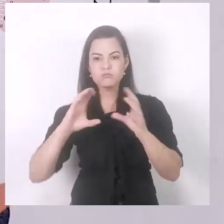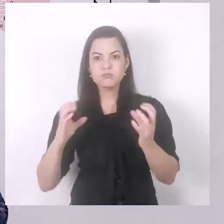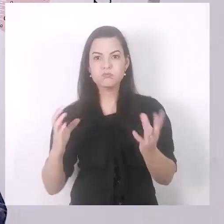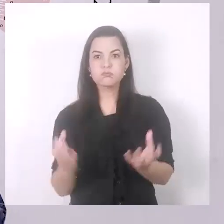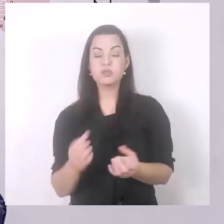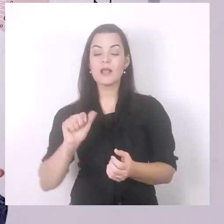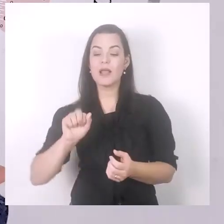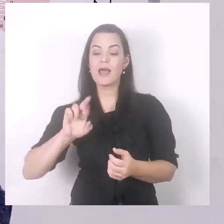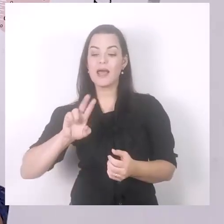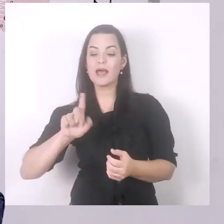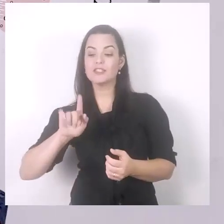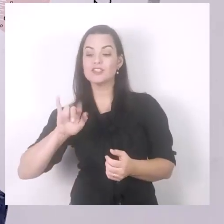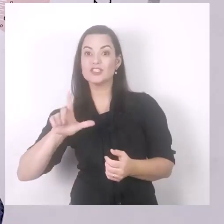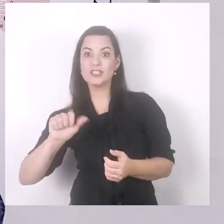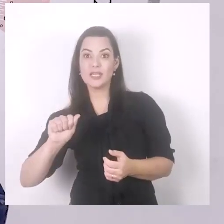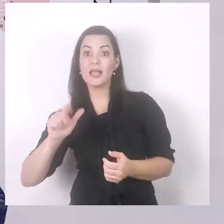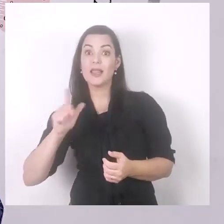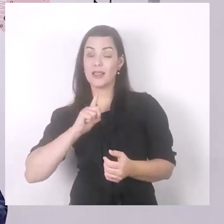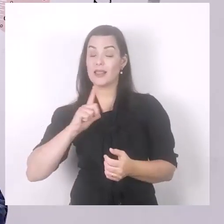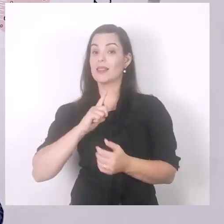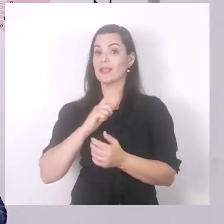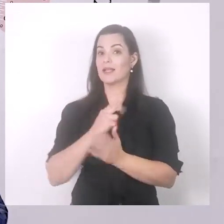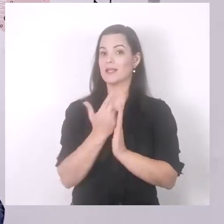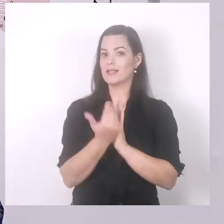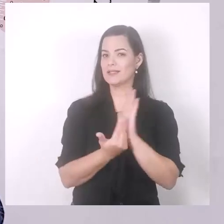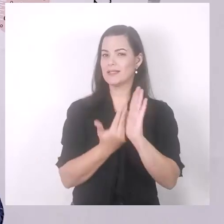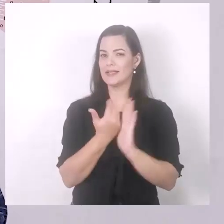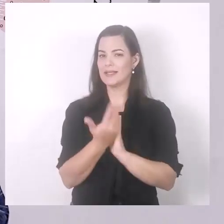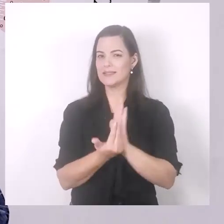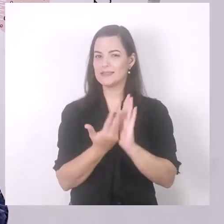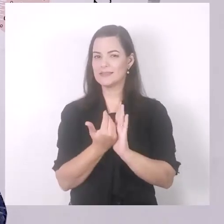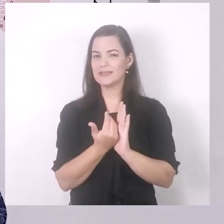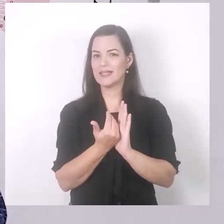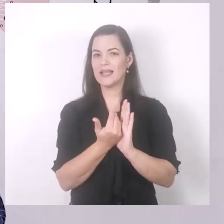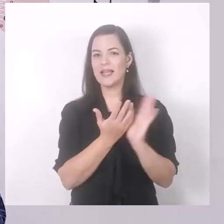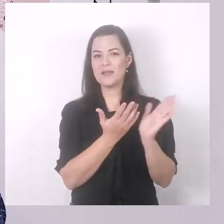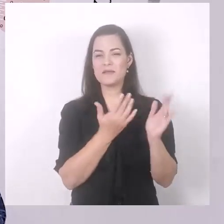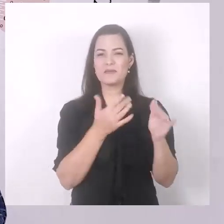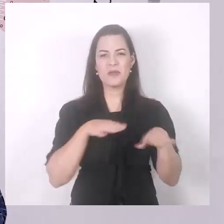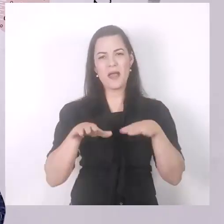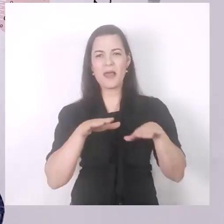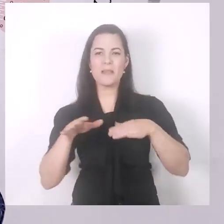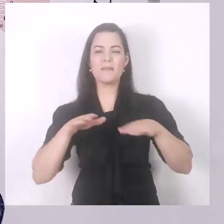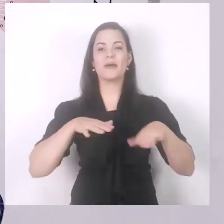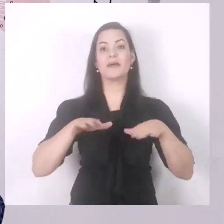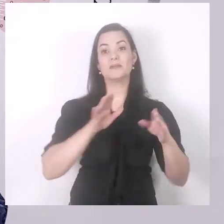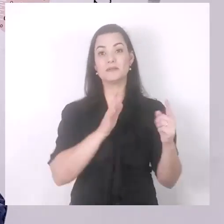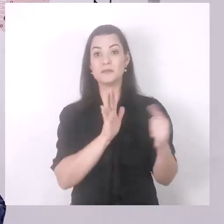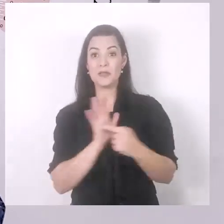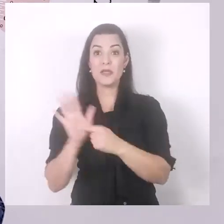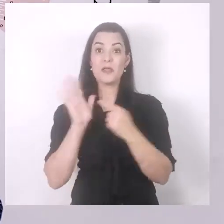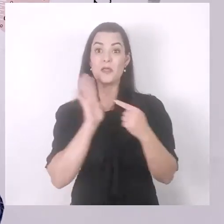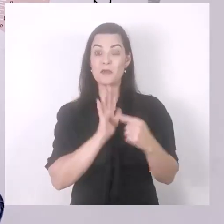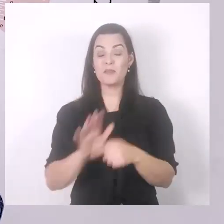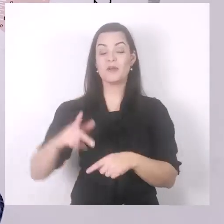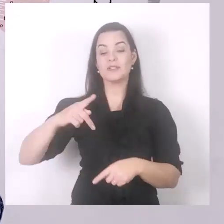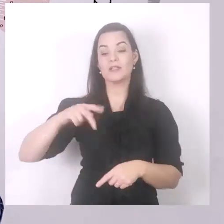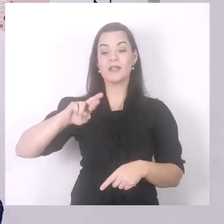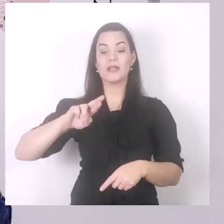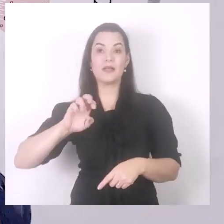desenhos animados mais antigos que refletem aí, retratam a pré-história e que mostram alguns modelos